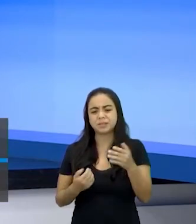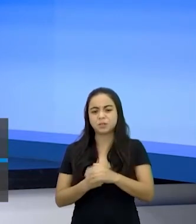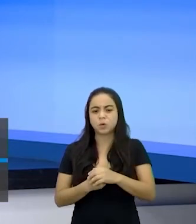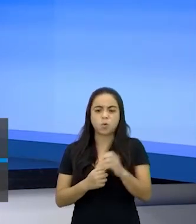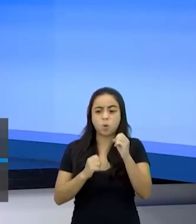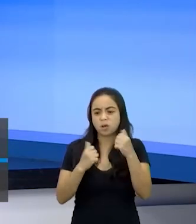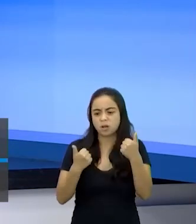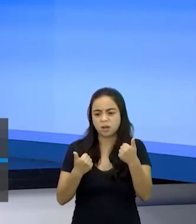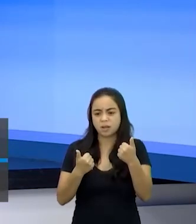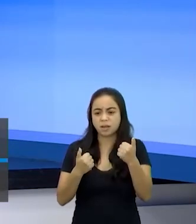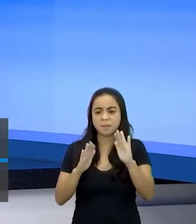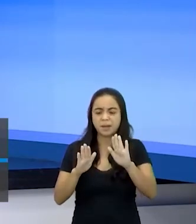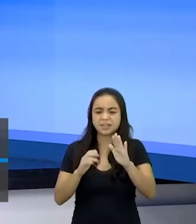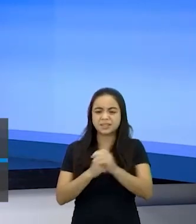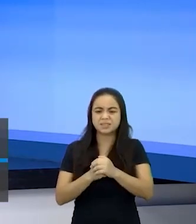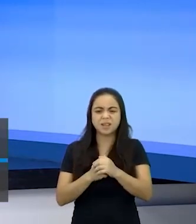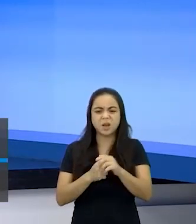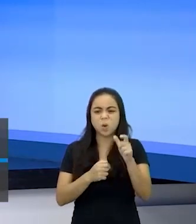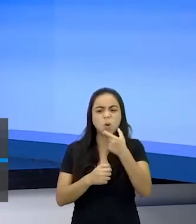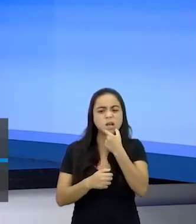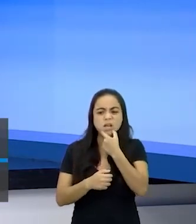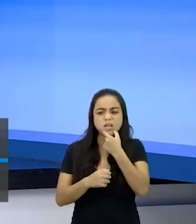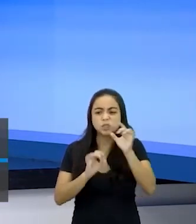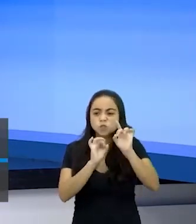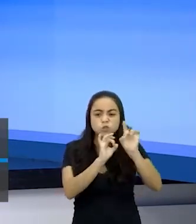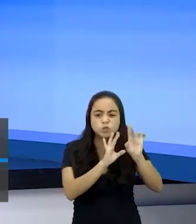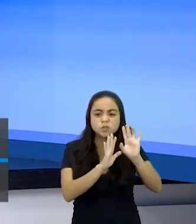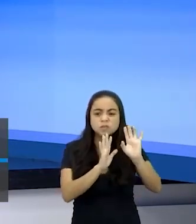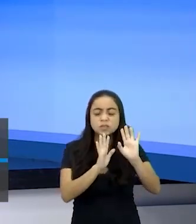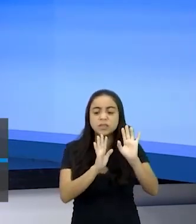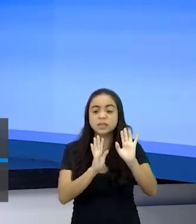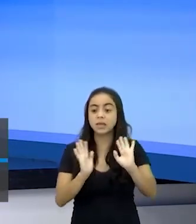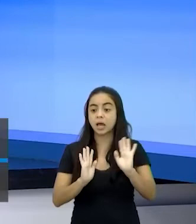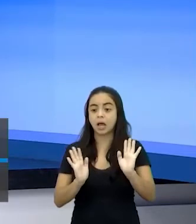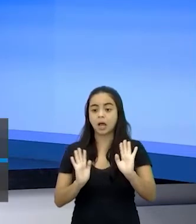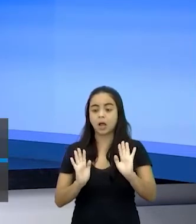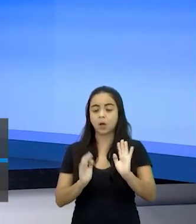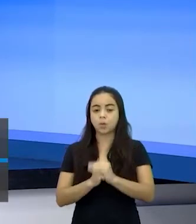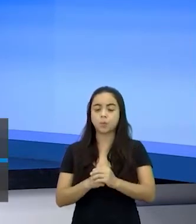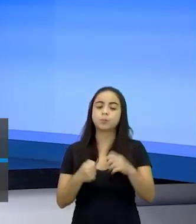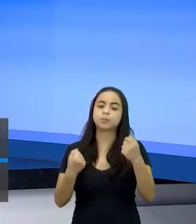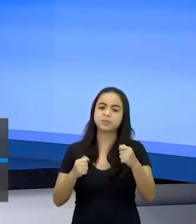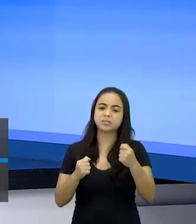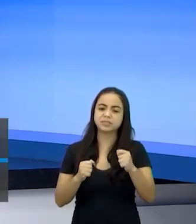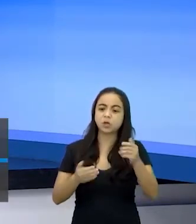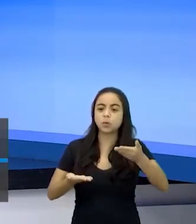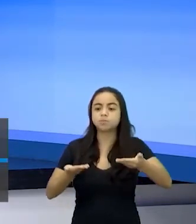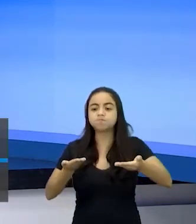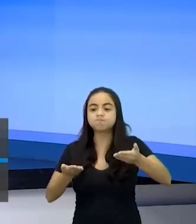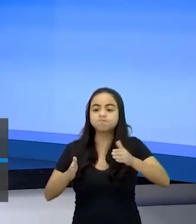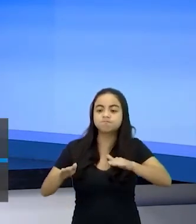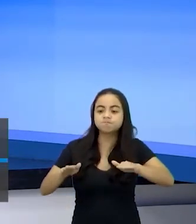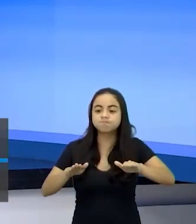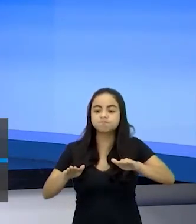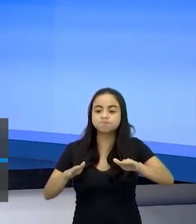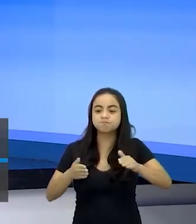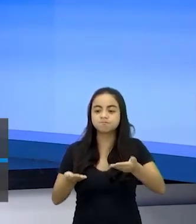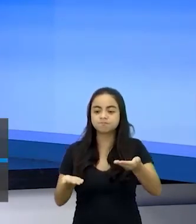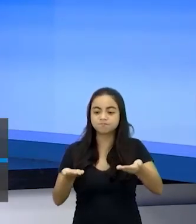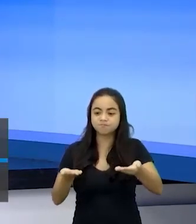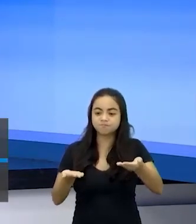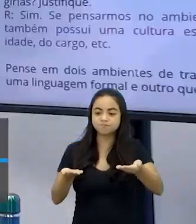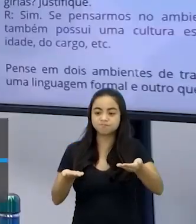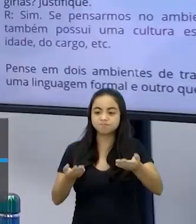falar, não, nós não vamos usar nada disso, Sim. vamos usar só o que é nosso, né? Acho que a gente tem que fazer manter um equilíbrio aí, né? Manter um